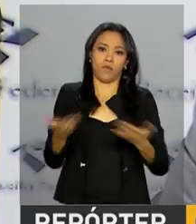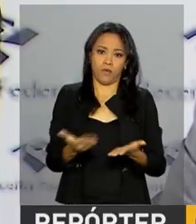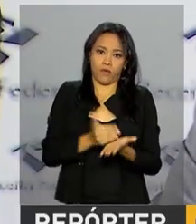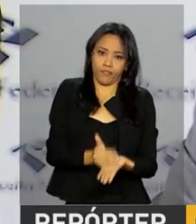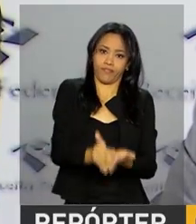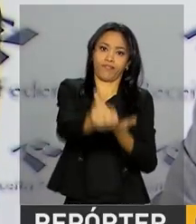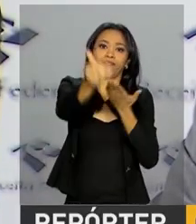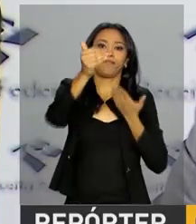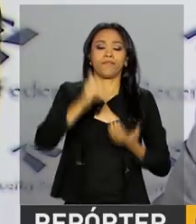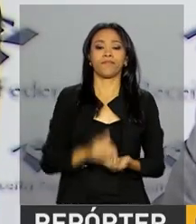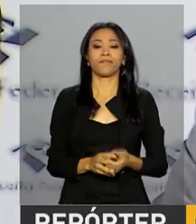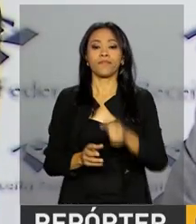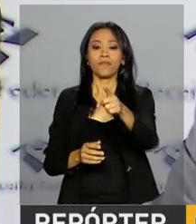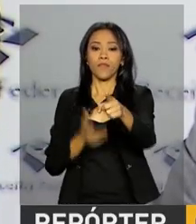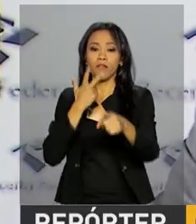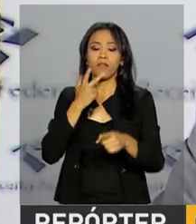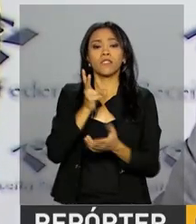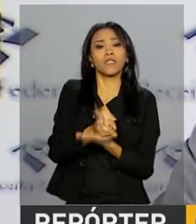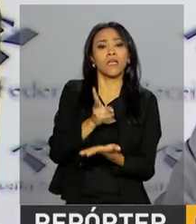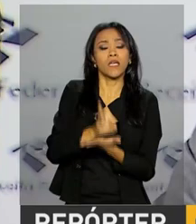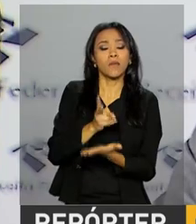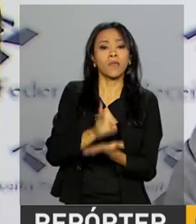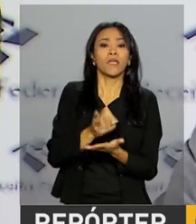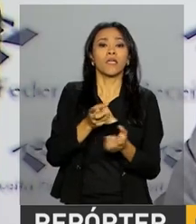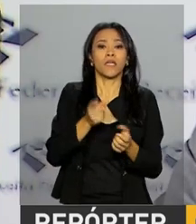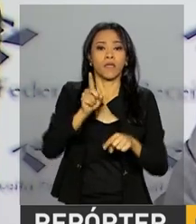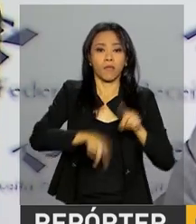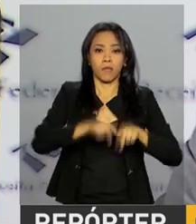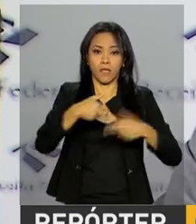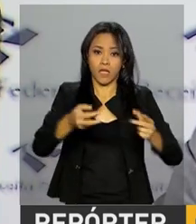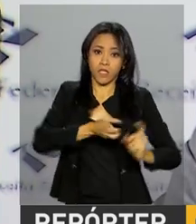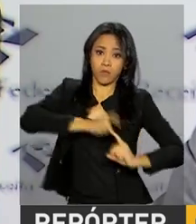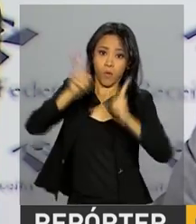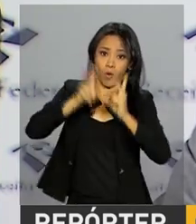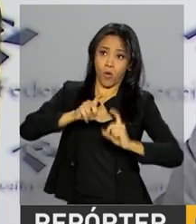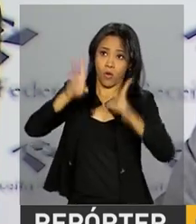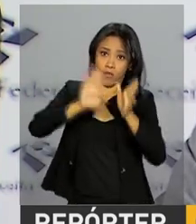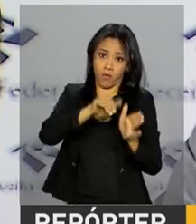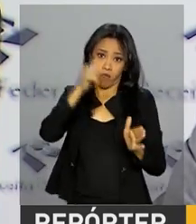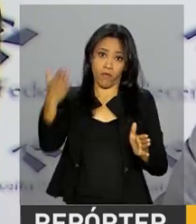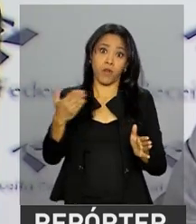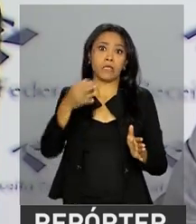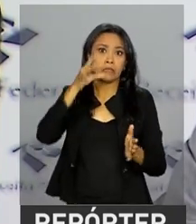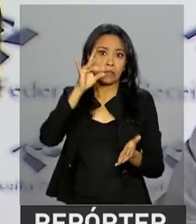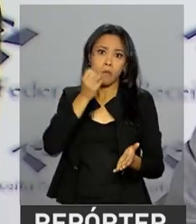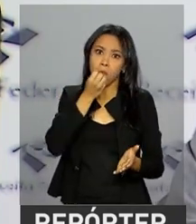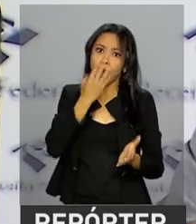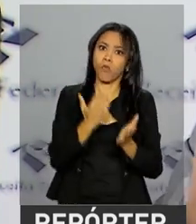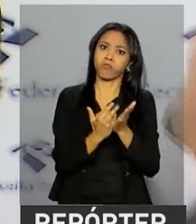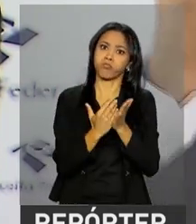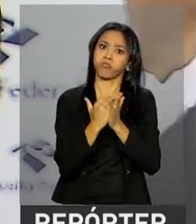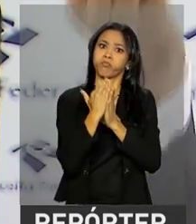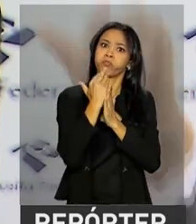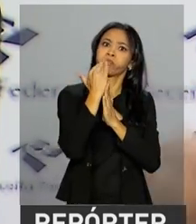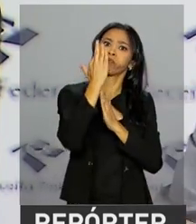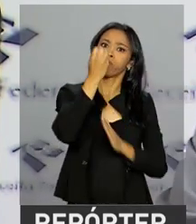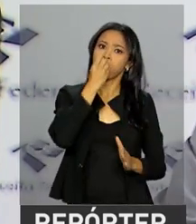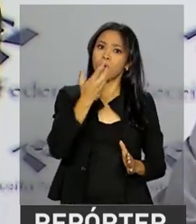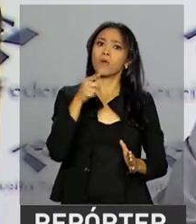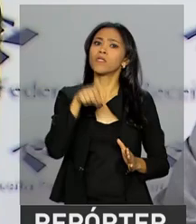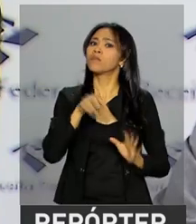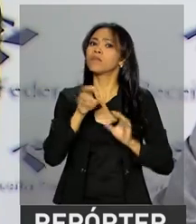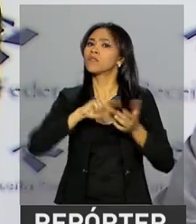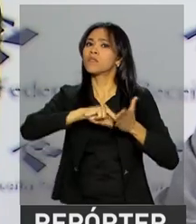termômetro importante, sempre que as importações apresentam um crescimento real, isso significa que nós estamos visualizando lá na